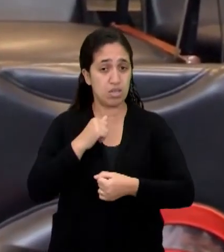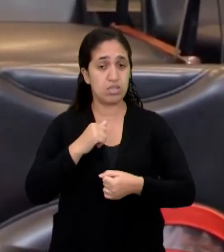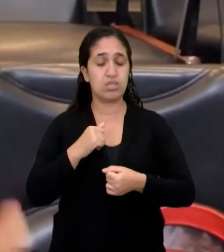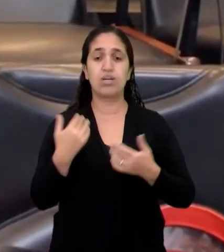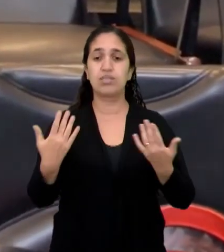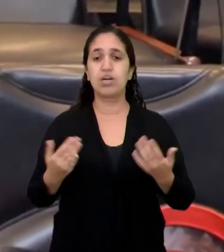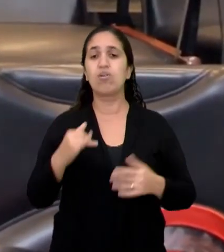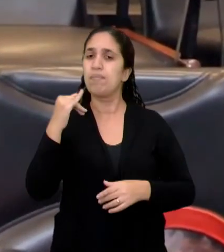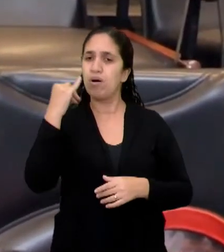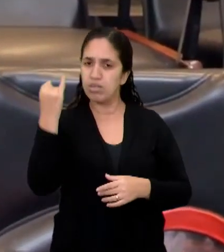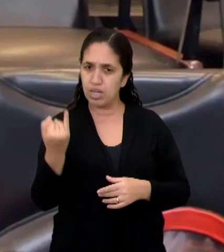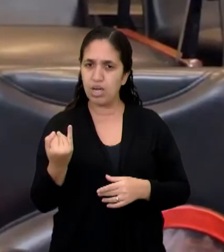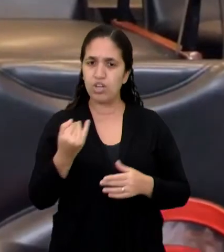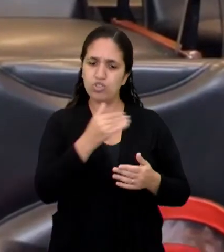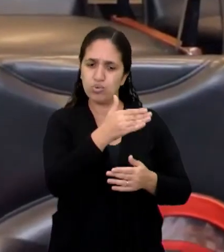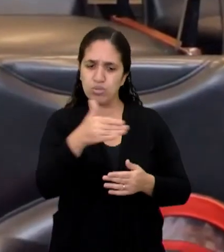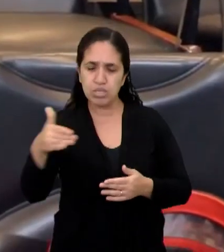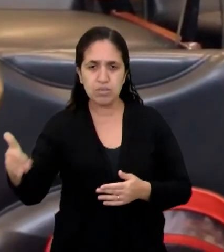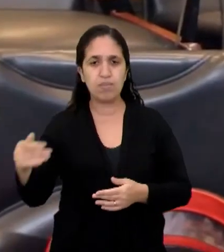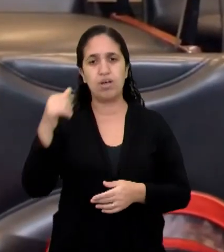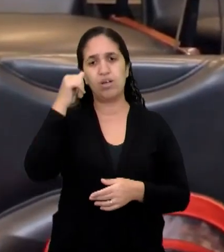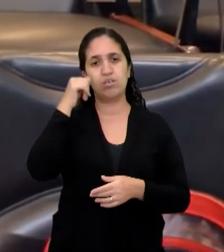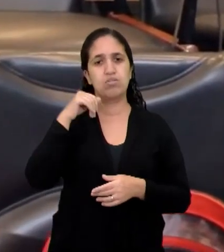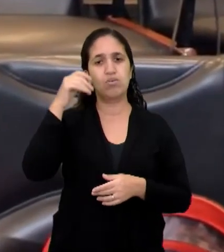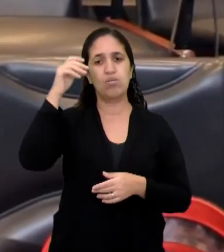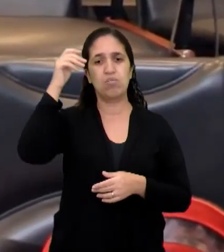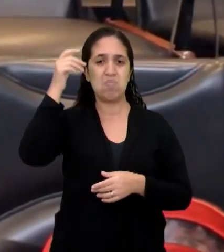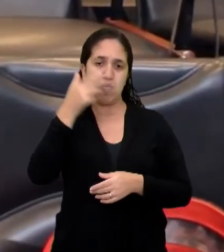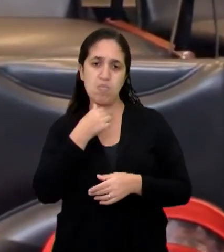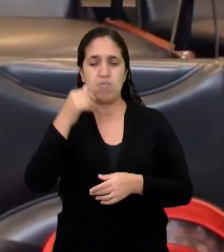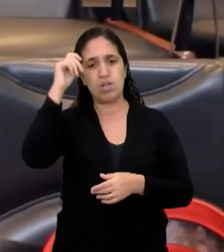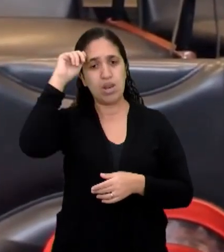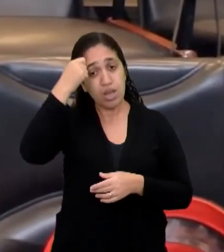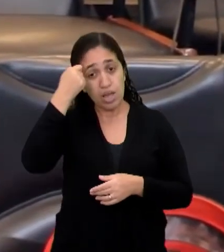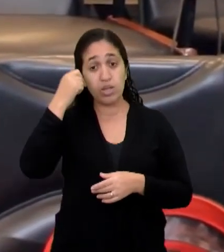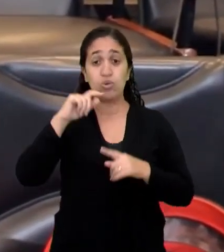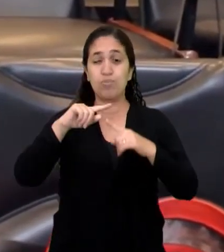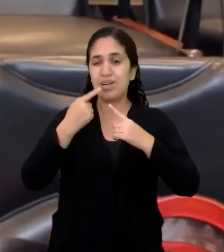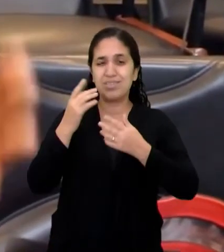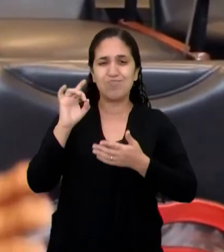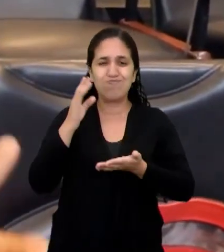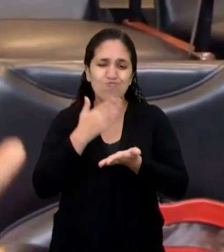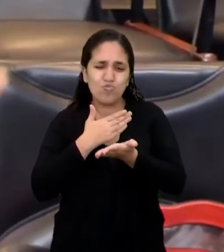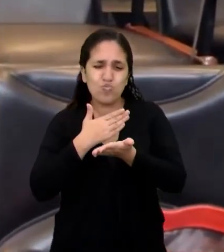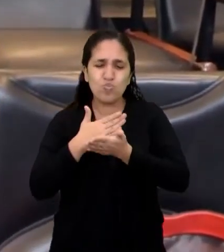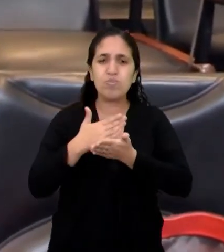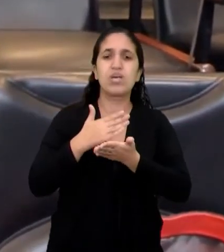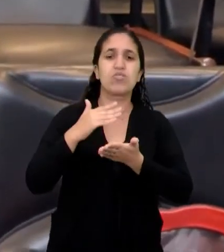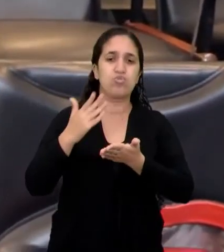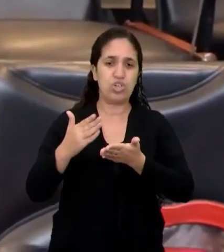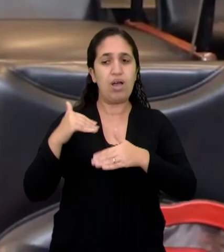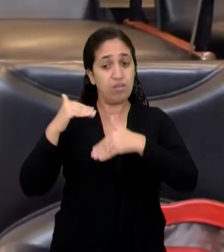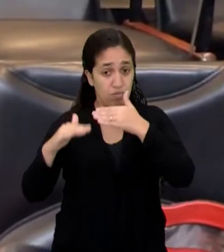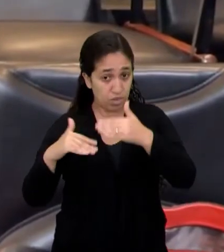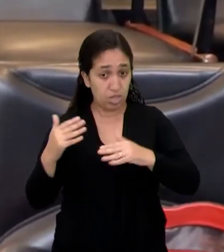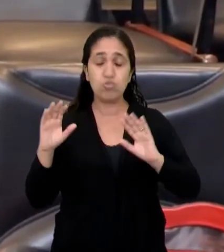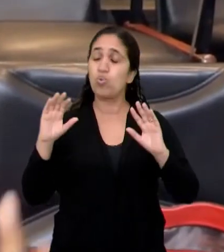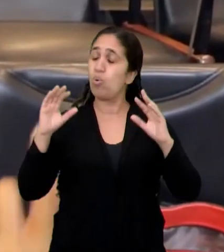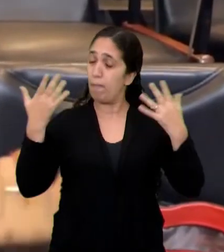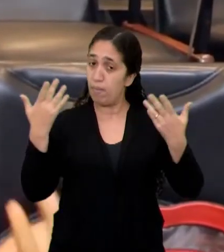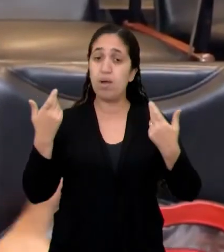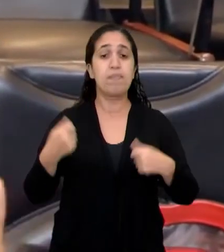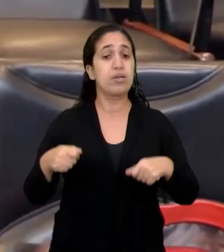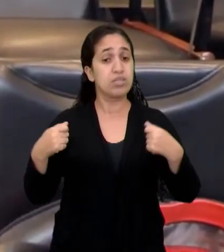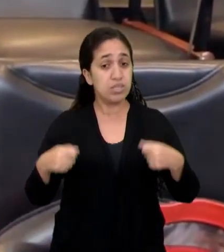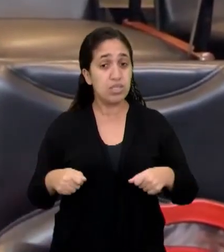ter pessoas negras nesses espaços, mas entendendo que isso ainda é um começo. Acho que é um avanço, tem que ser comemorado, mas eu